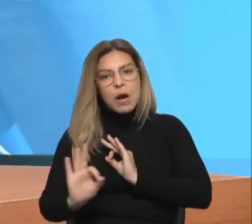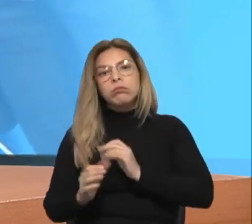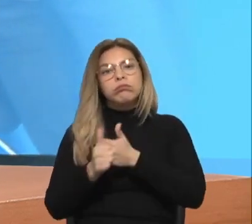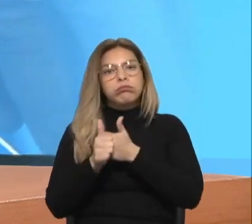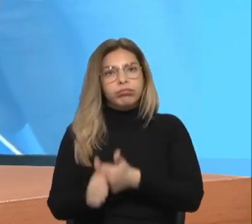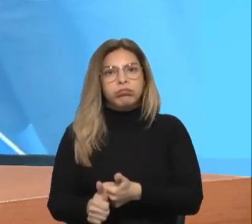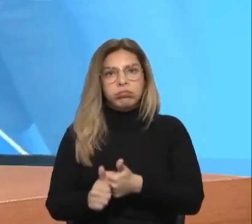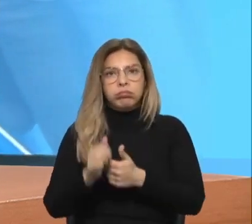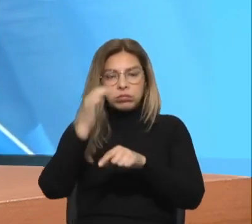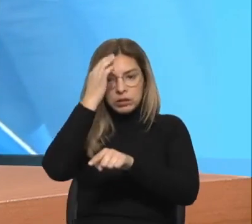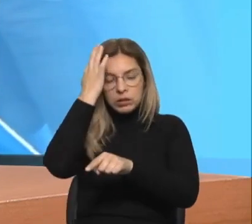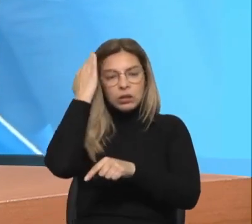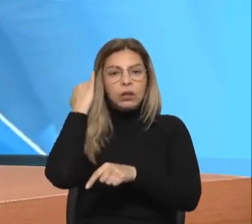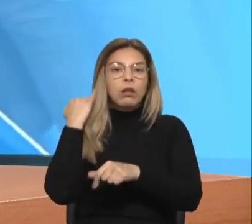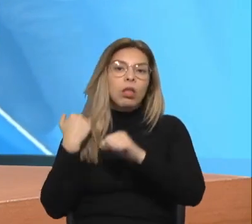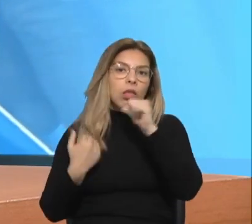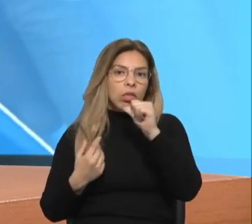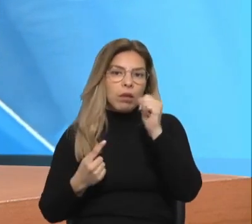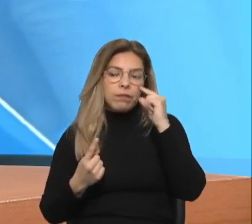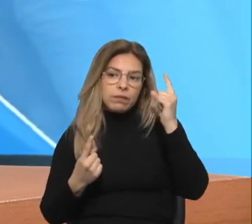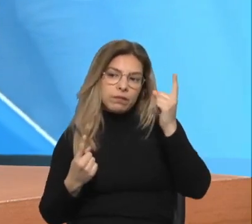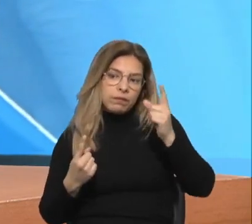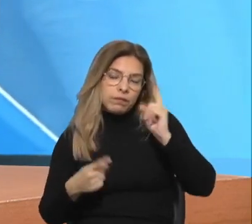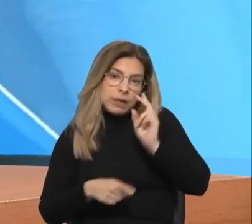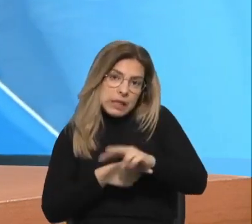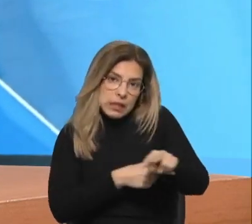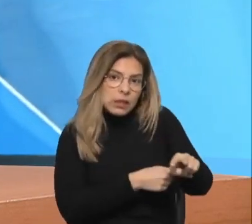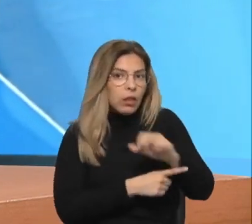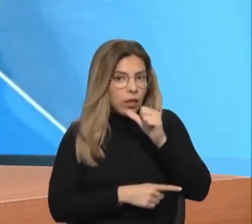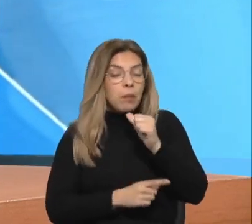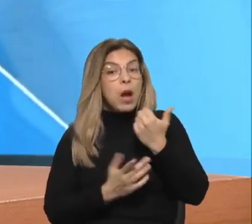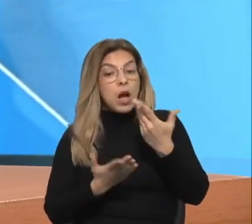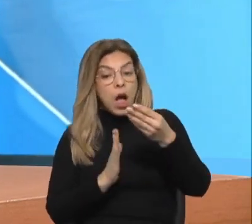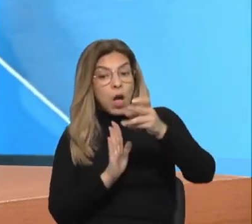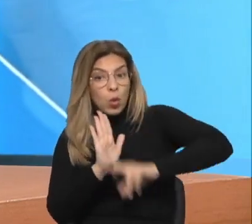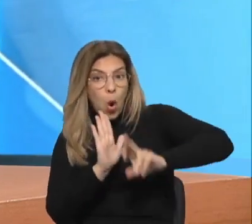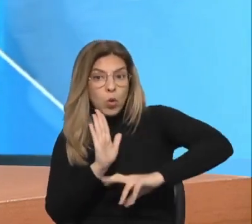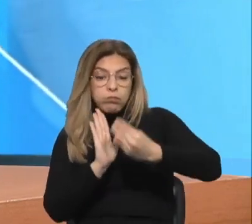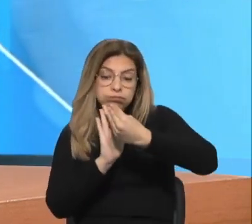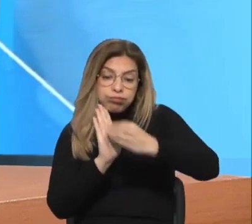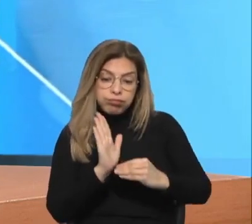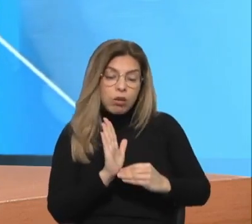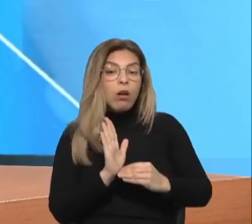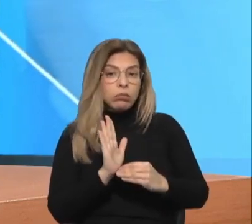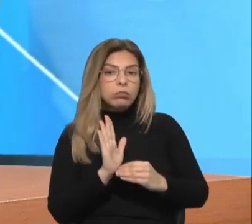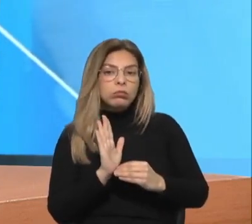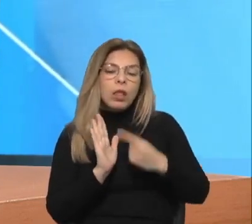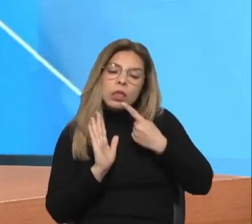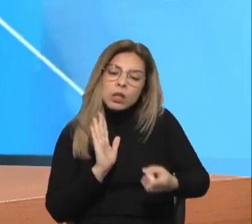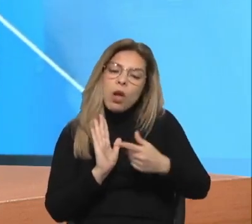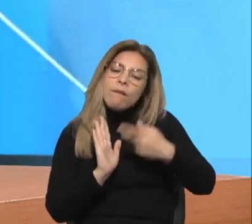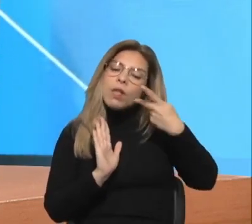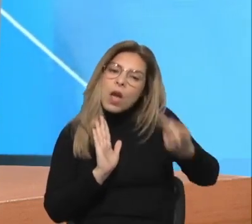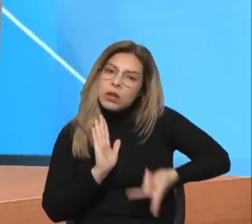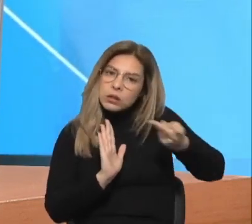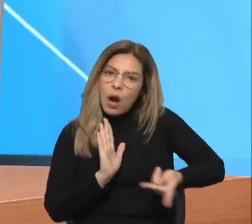aquelas visitas que se fazem regularmente, com um relatório final, onde precisamente façam a avaliação, onde digam o que